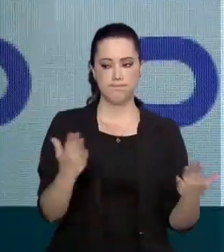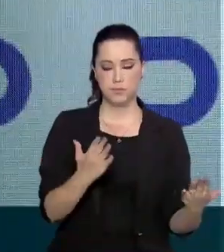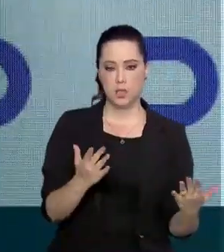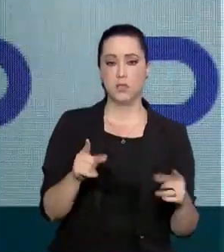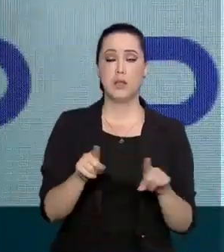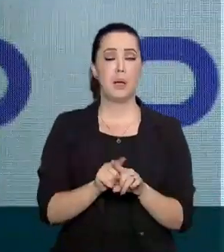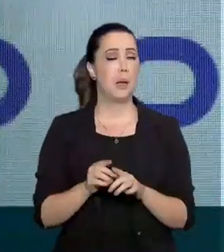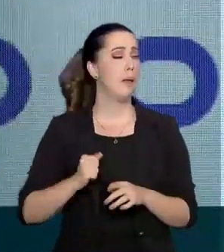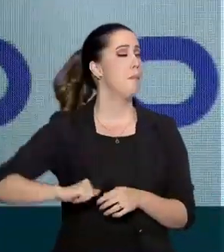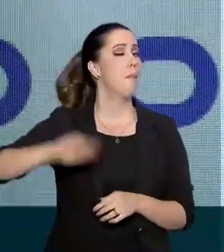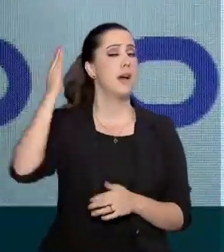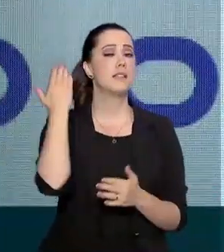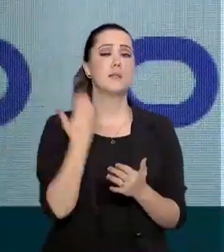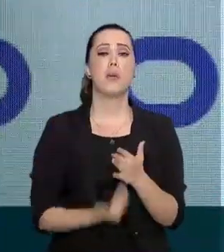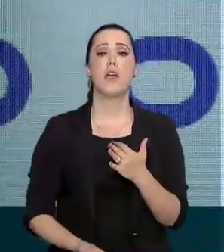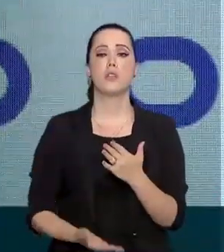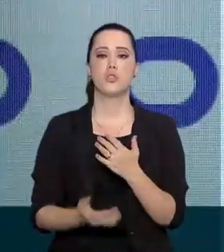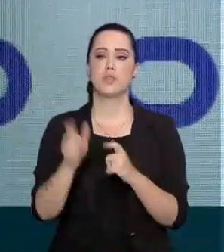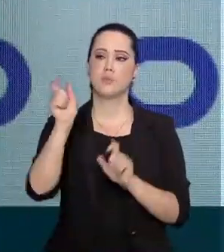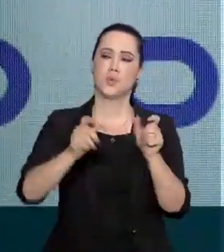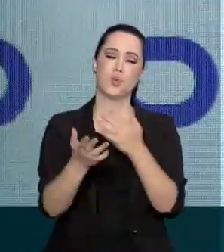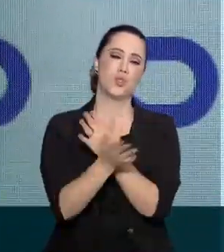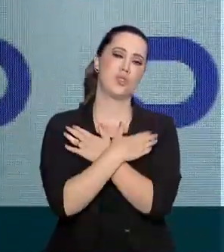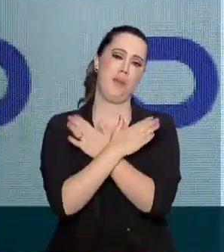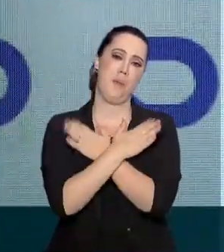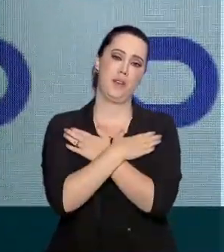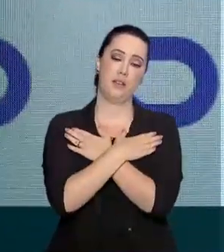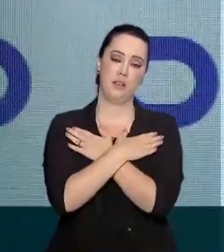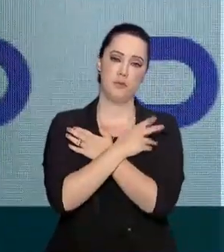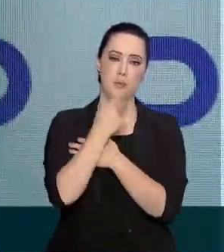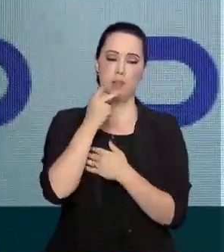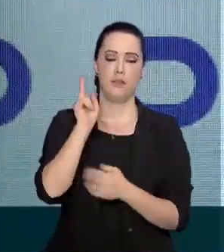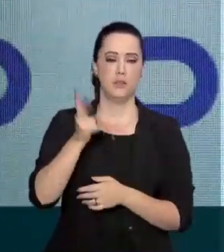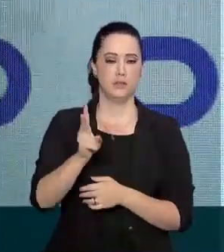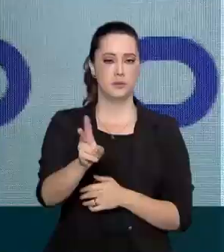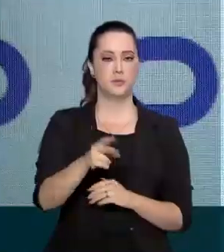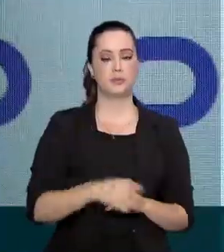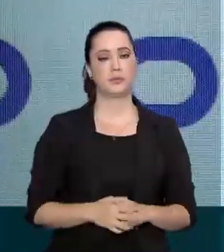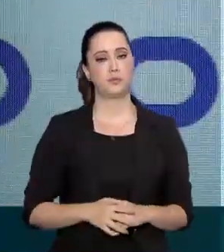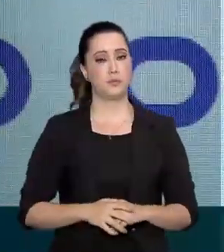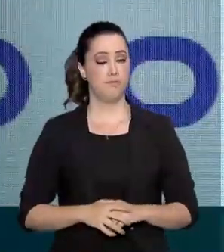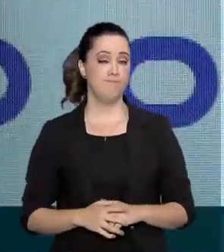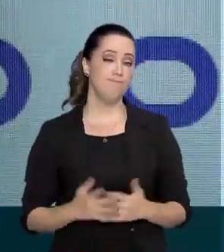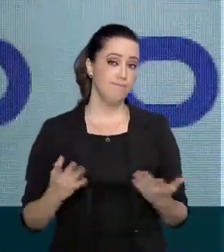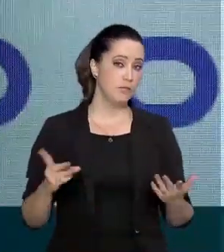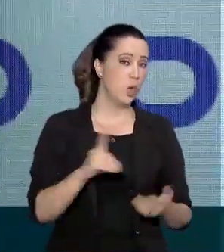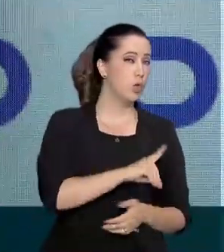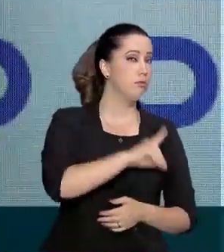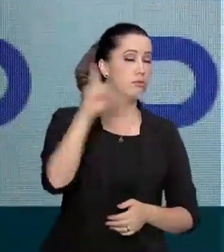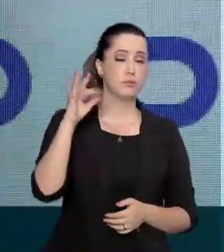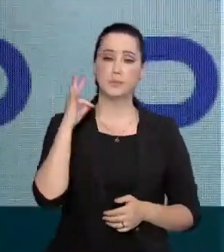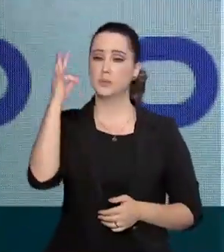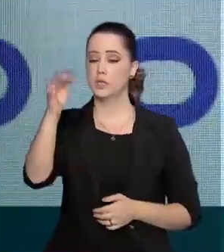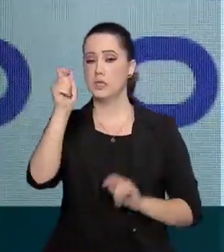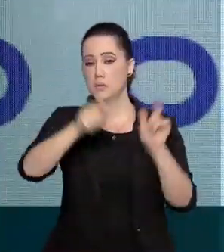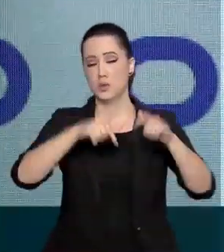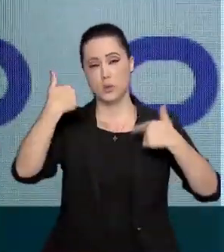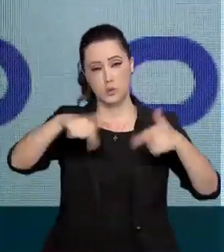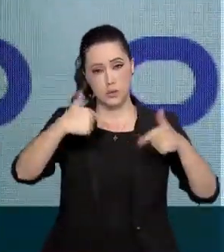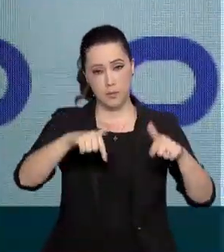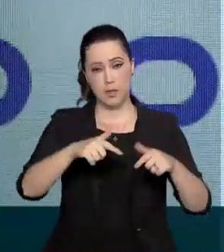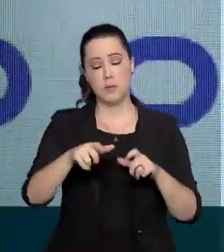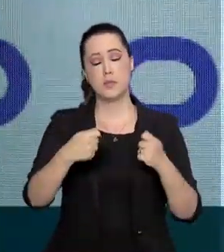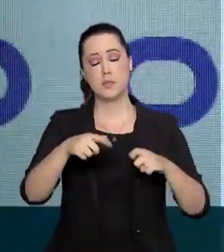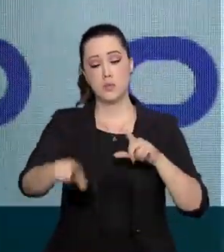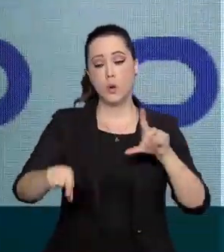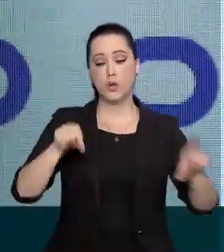desempregados. Eu tenho dito, desde há muito, que um dia os trabalhadores vão ter que